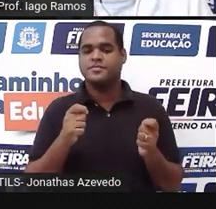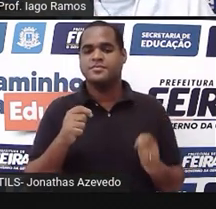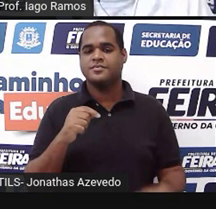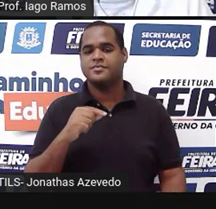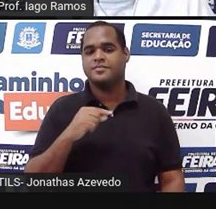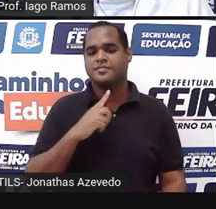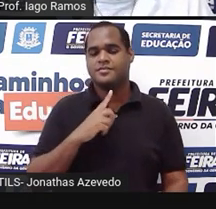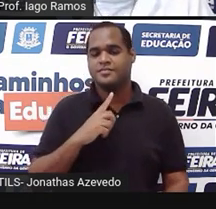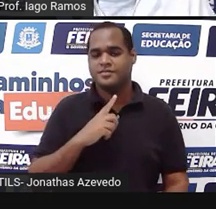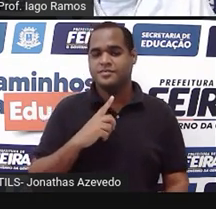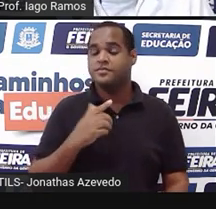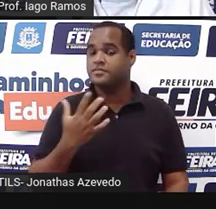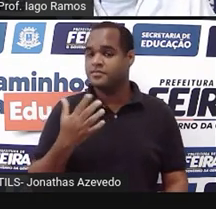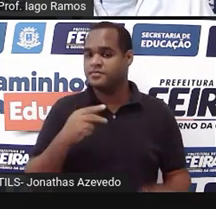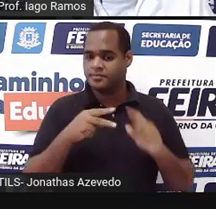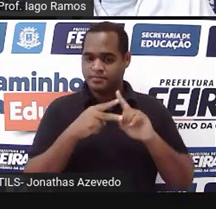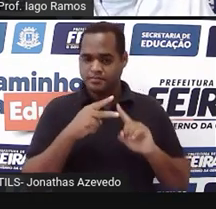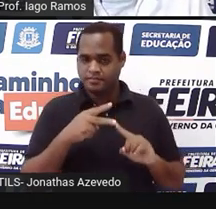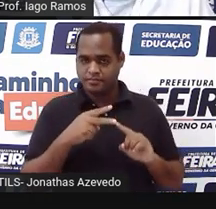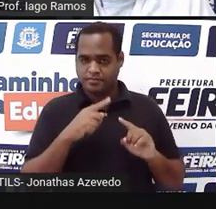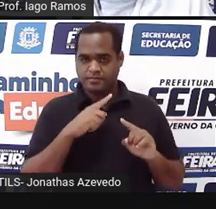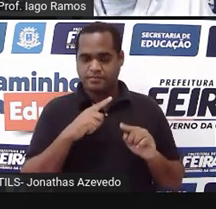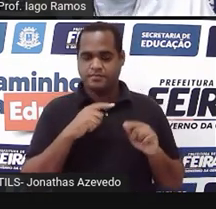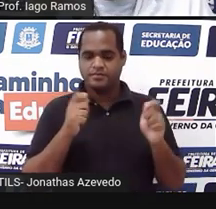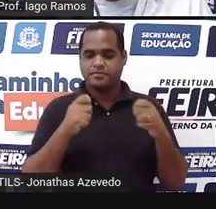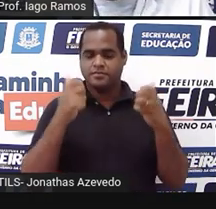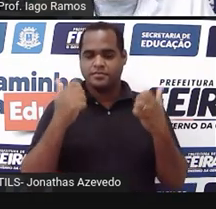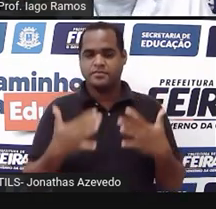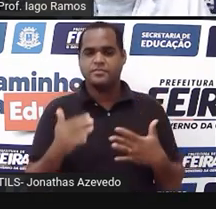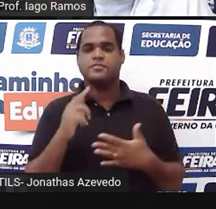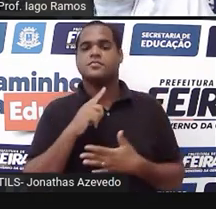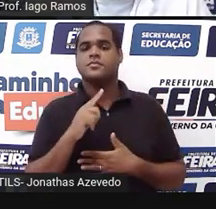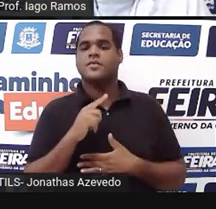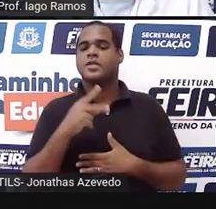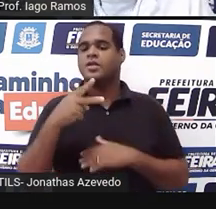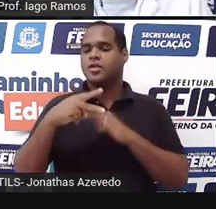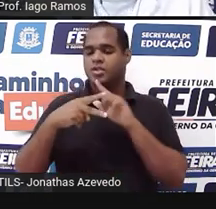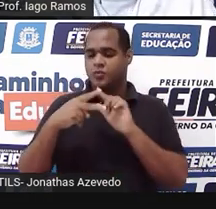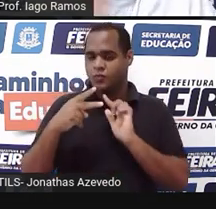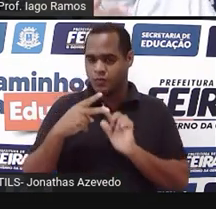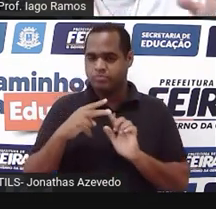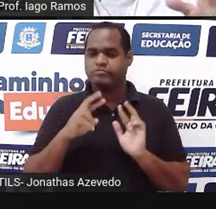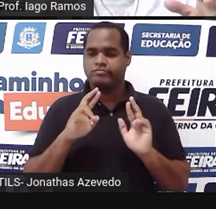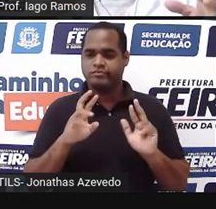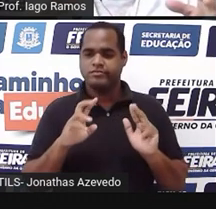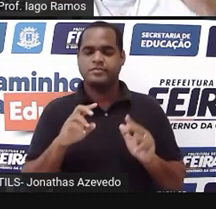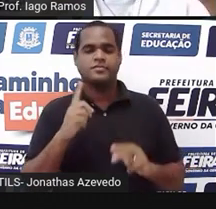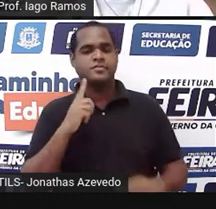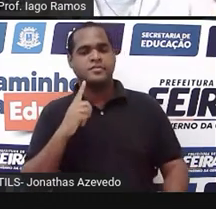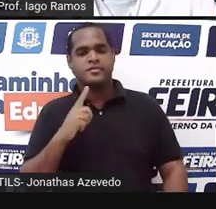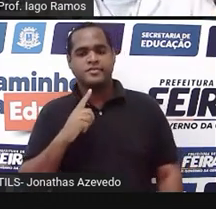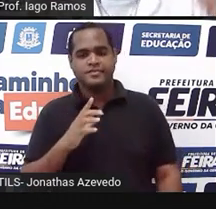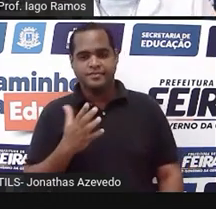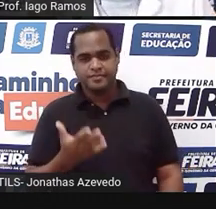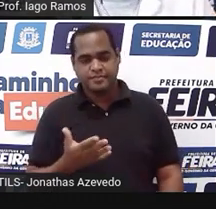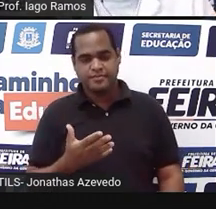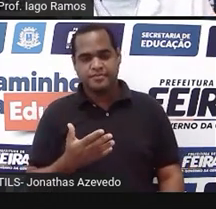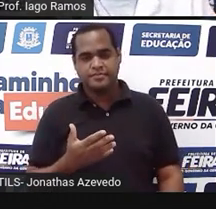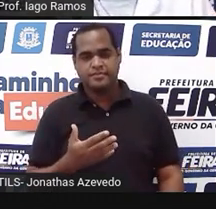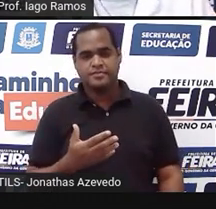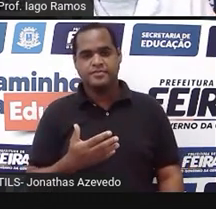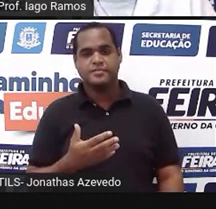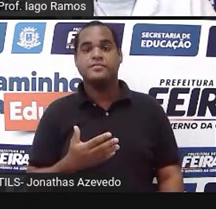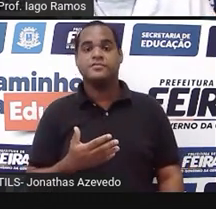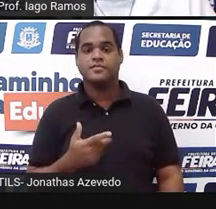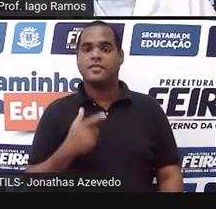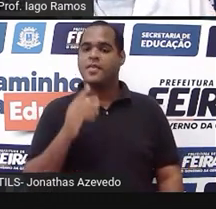dois triângulos que eu tenho ali só que eu tô somando duas frações oi b maiúsculo vezes H por dois